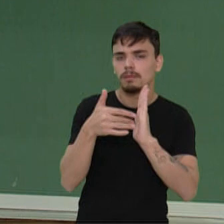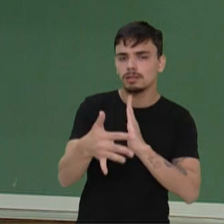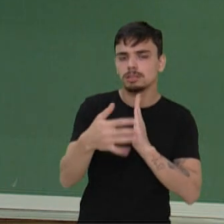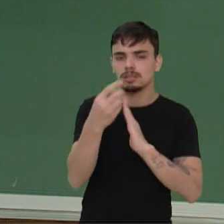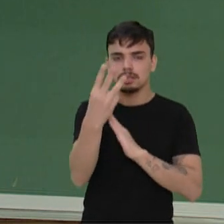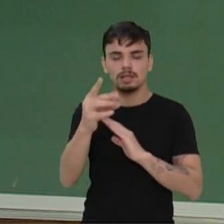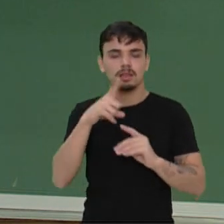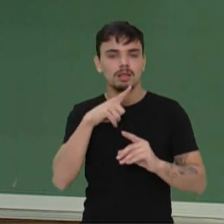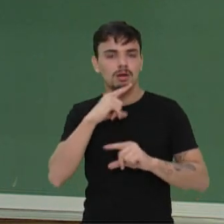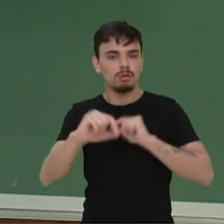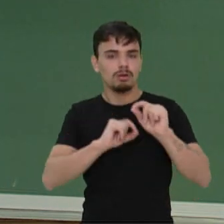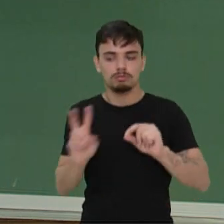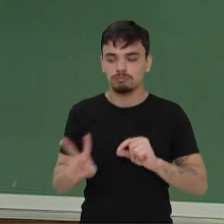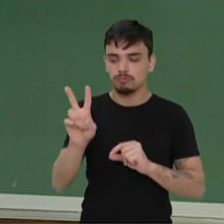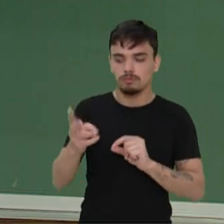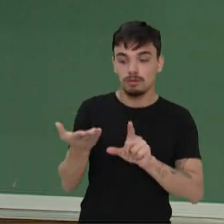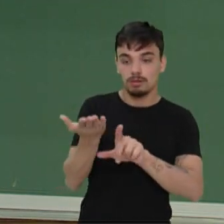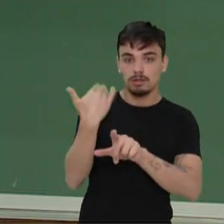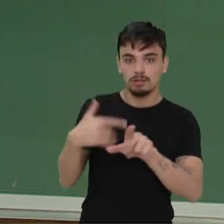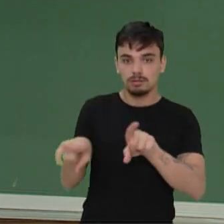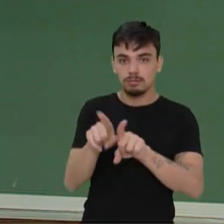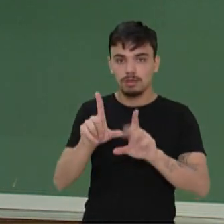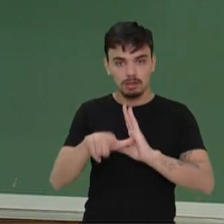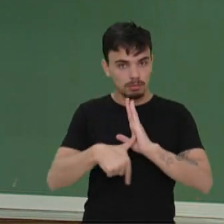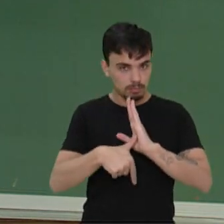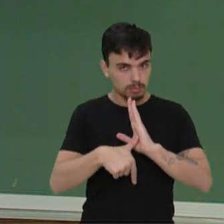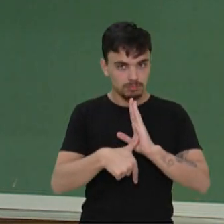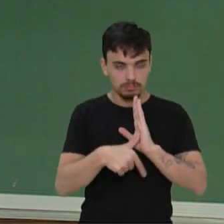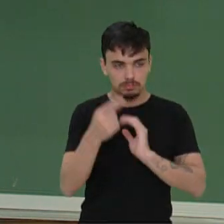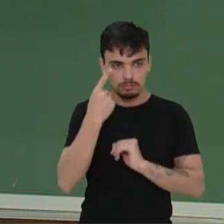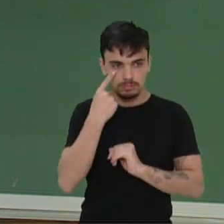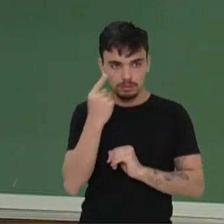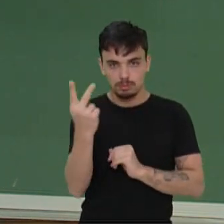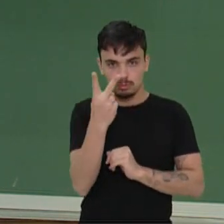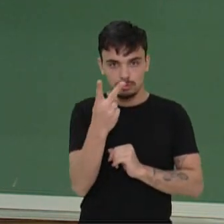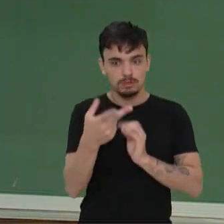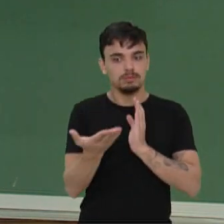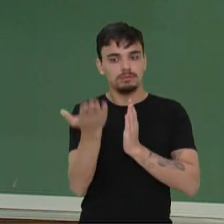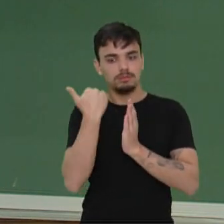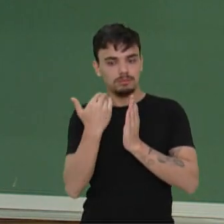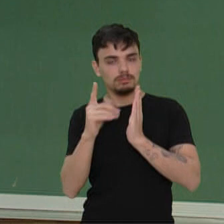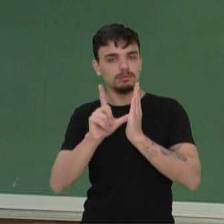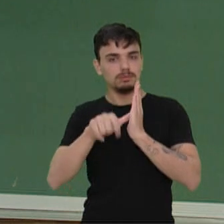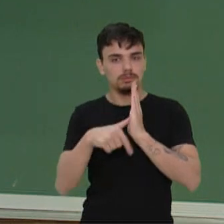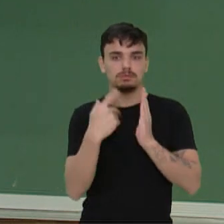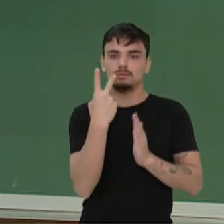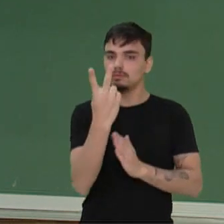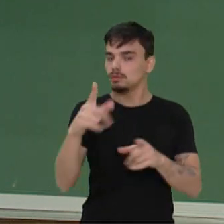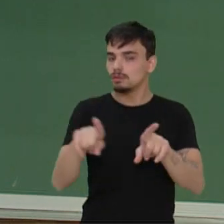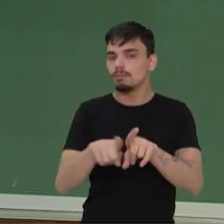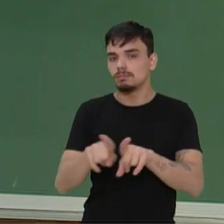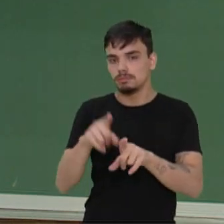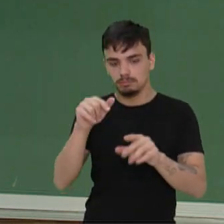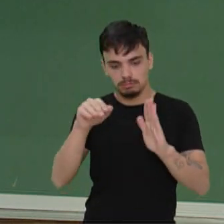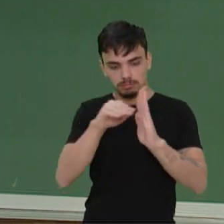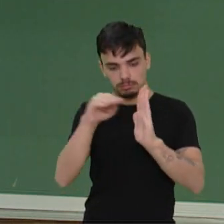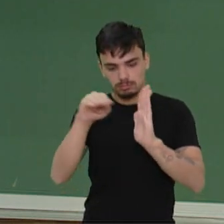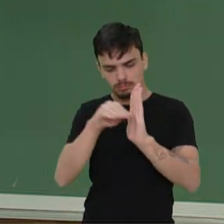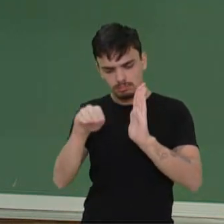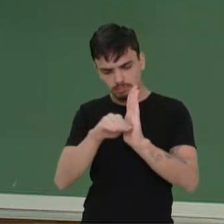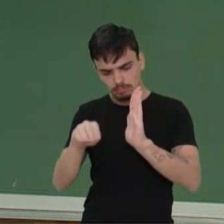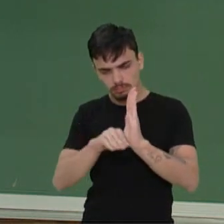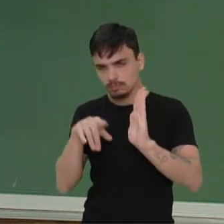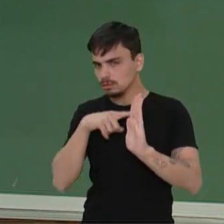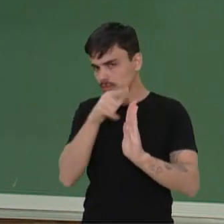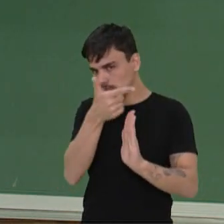3, eu peguei um valor antes e um depois. Daí dois valores antes, dois depois, né? E se tivesse mais linhas, ia continuar